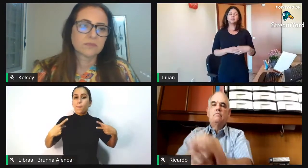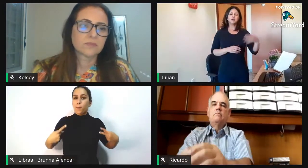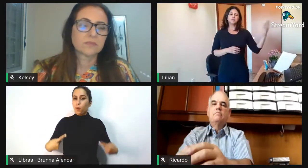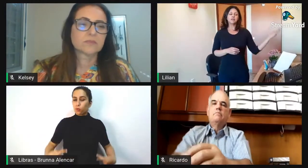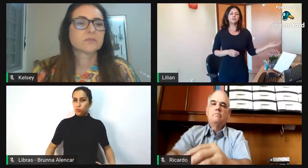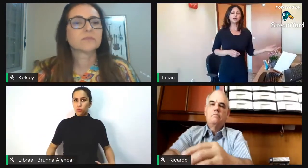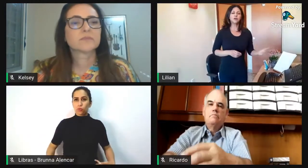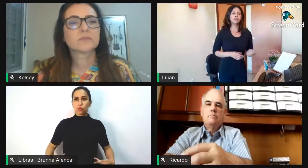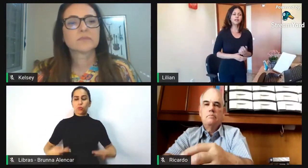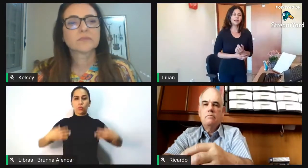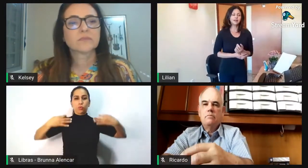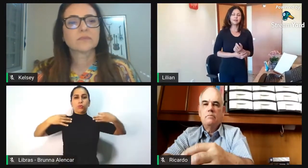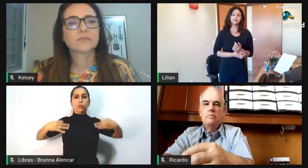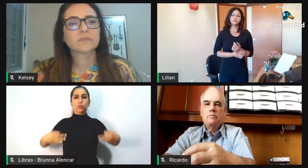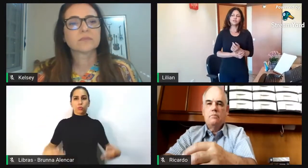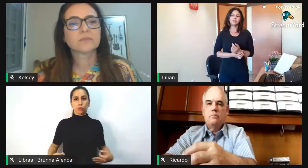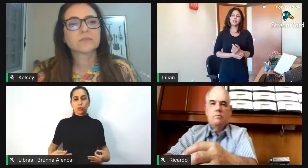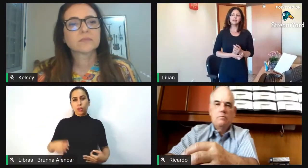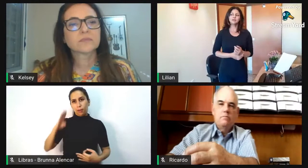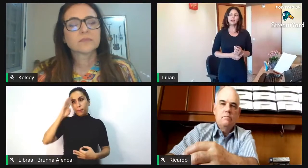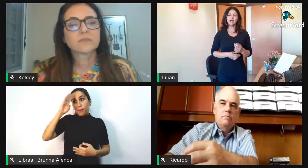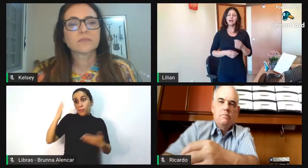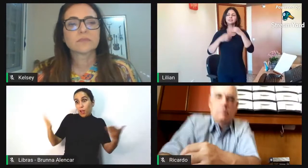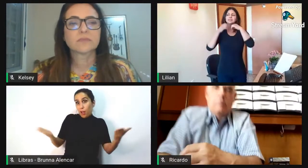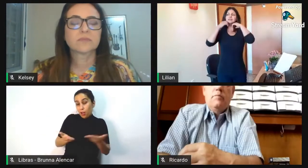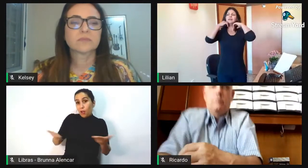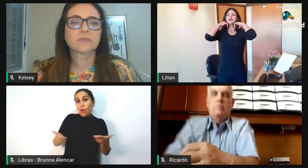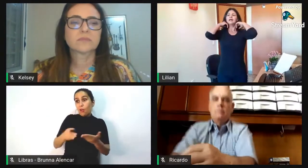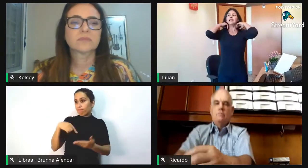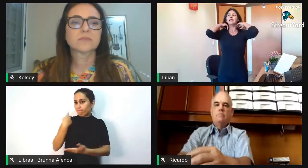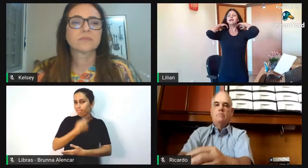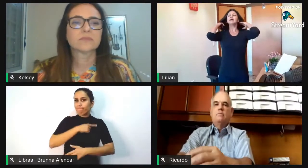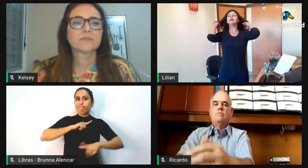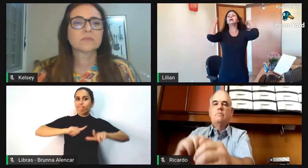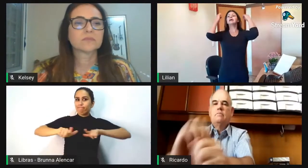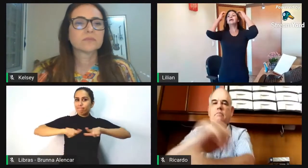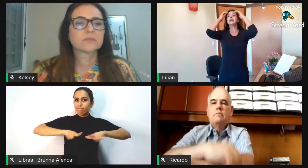fazer, principalmente agora, né? Que a gente trabalha em casa,